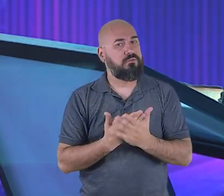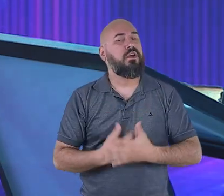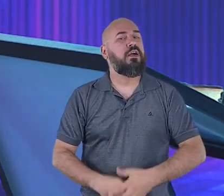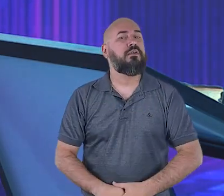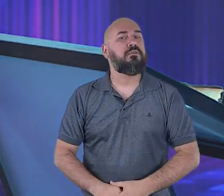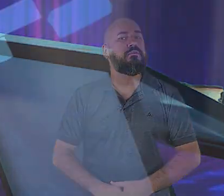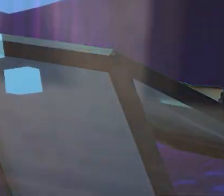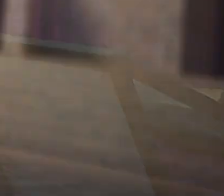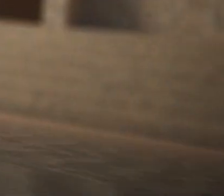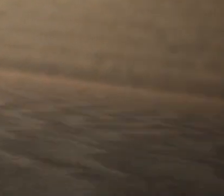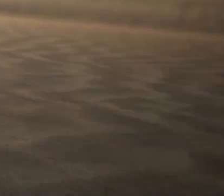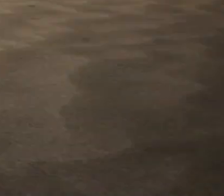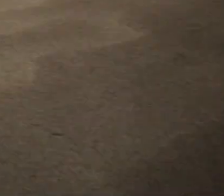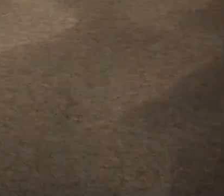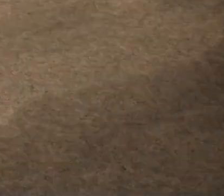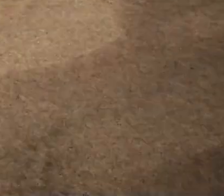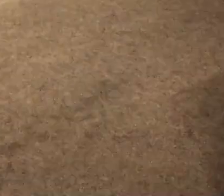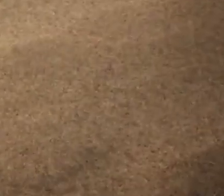só começando.